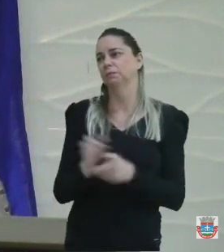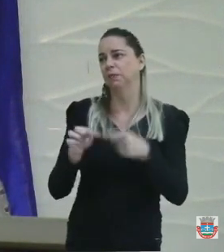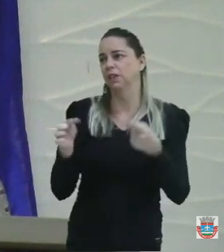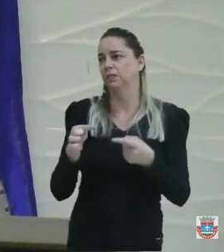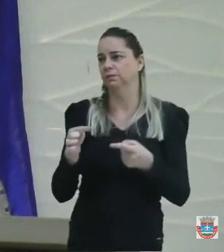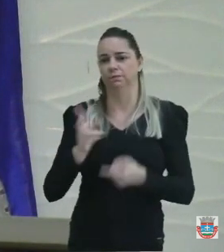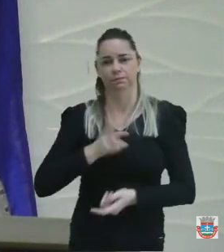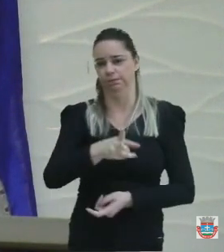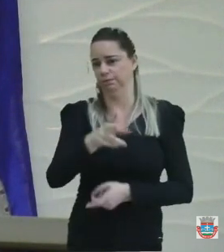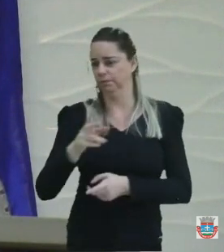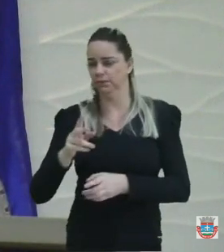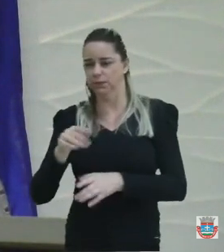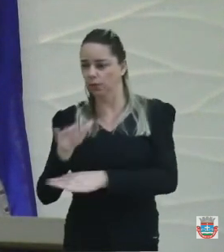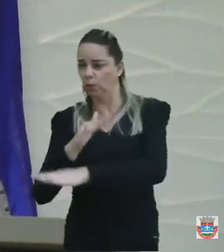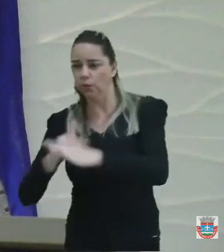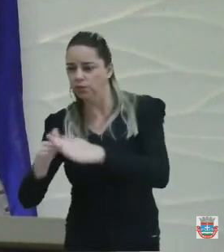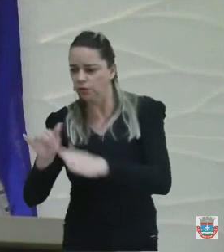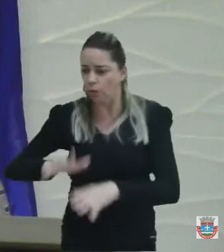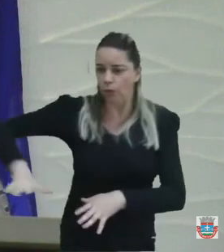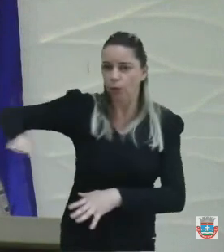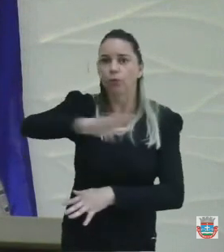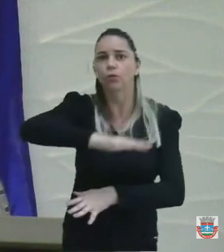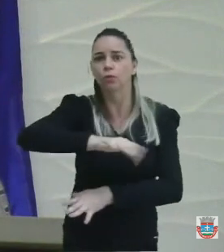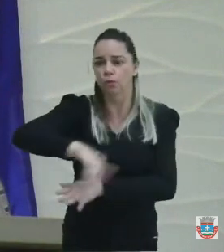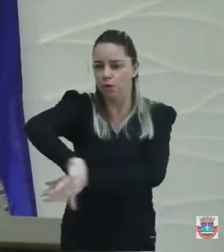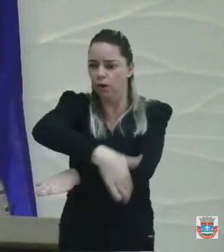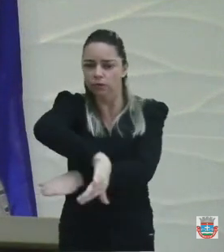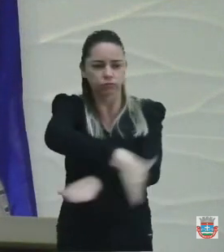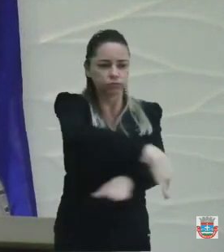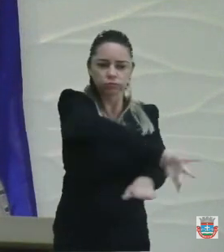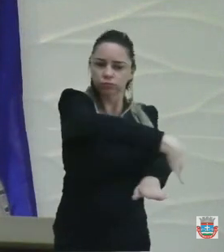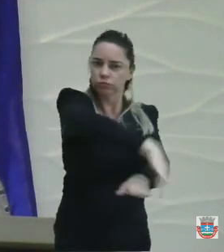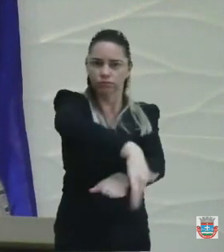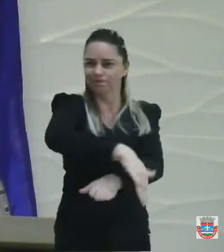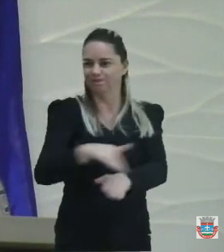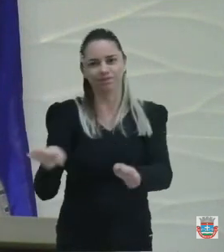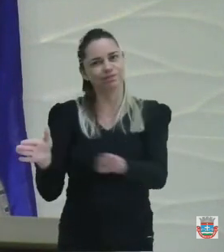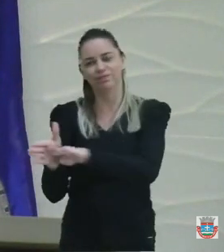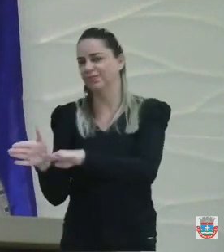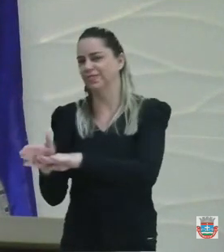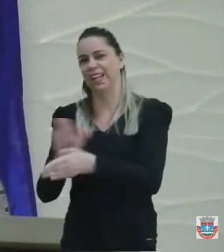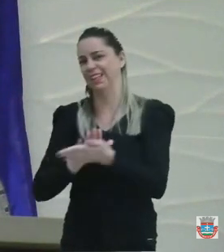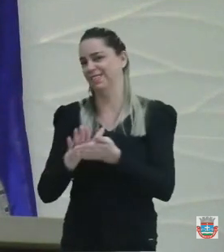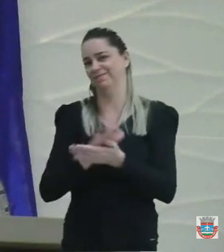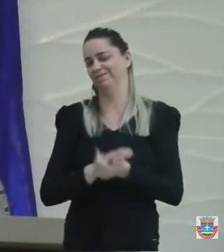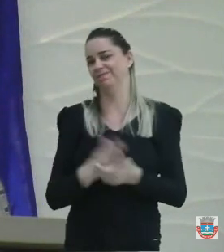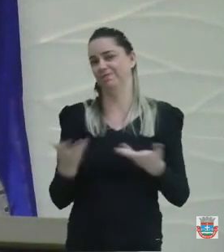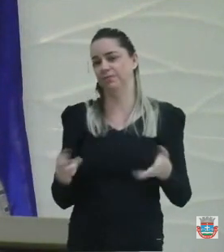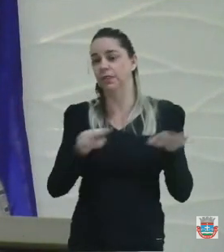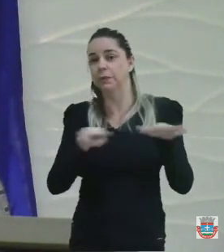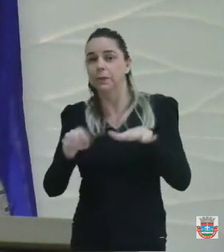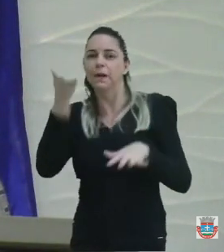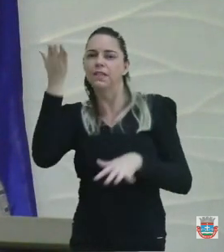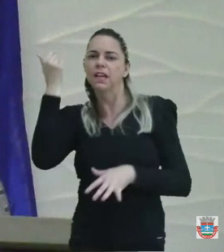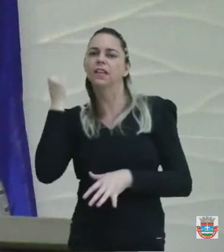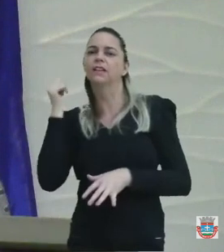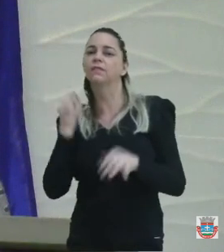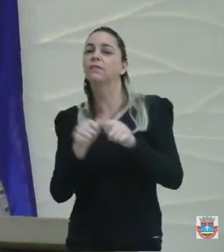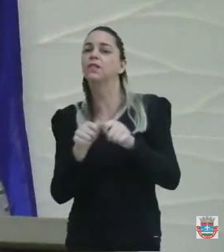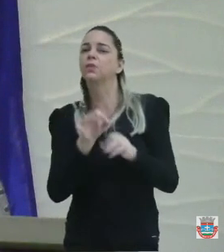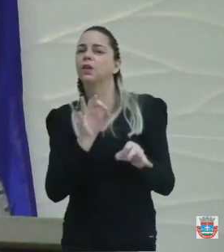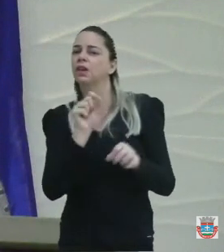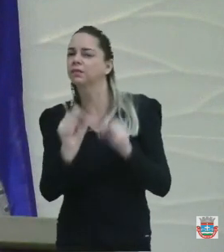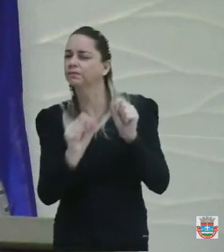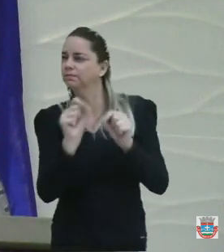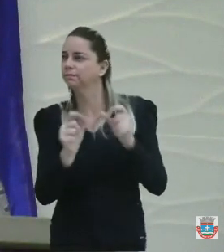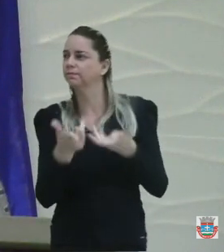em todas as ruas. A maioria das ruas não está chegando. A semana passada fizeram lá na Rua do